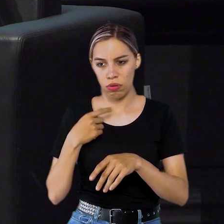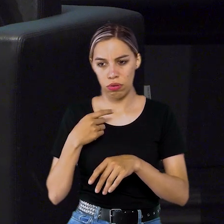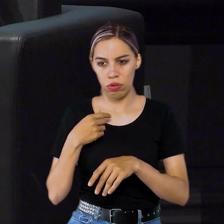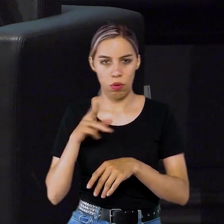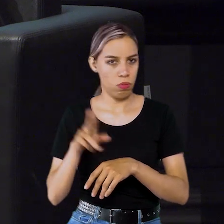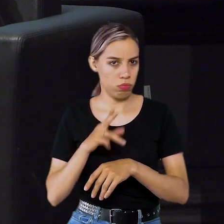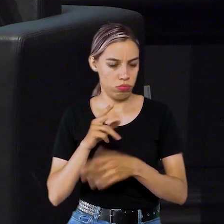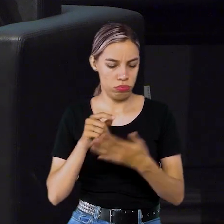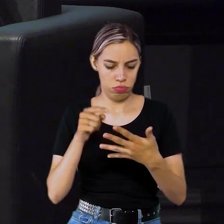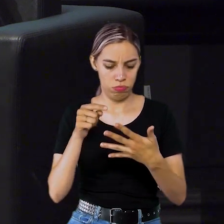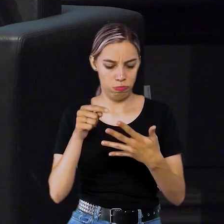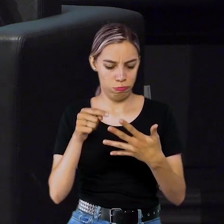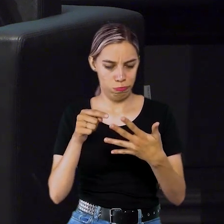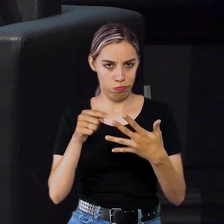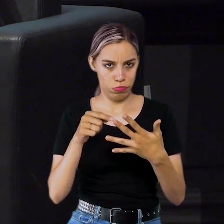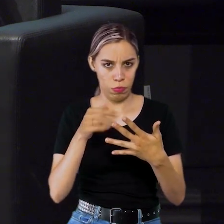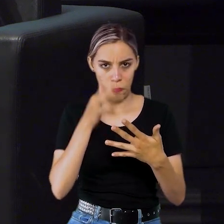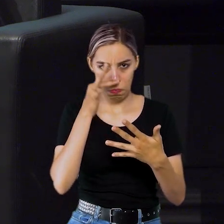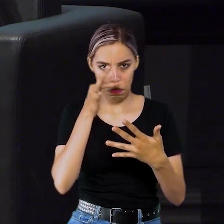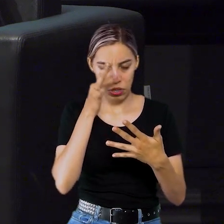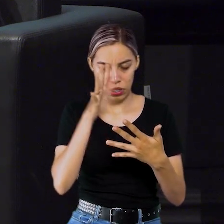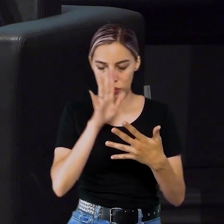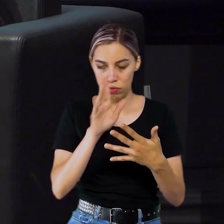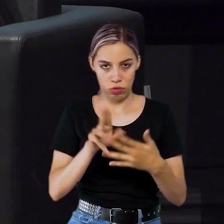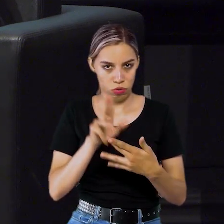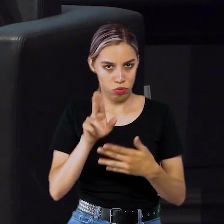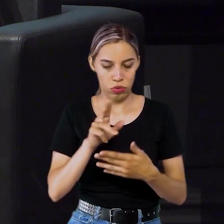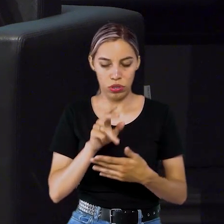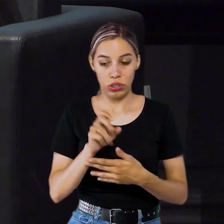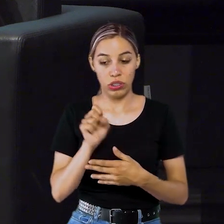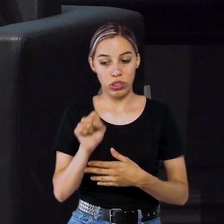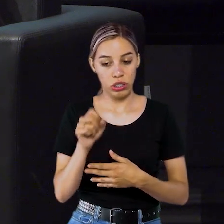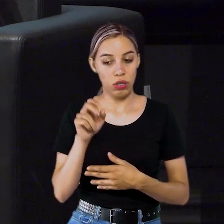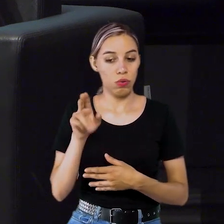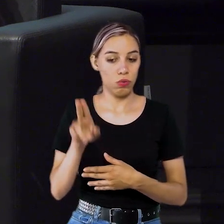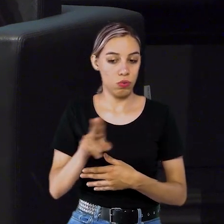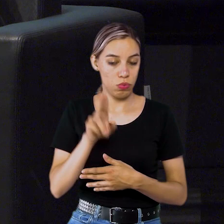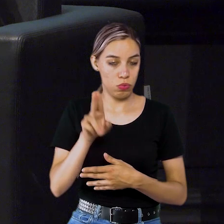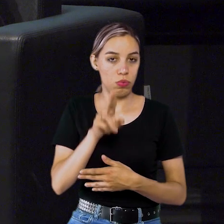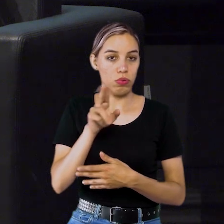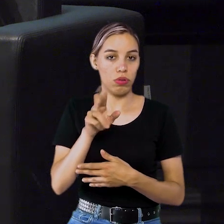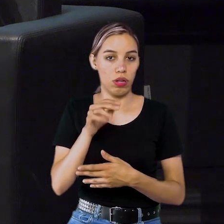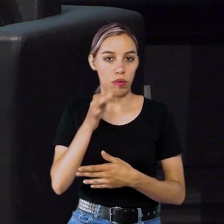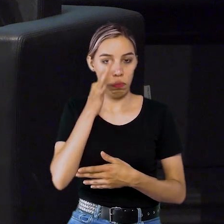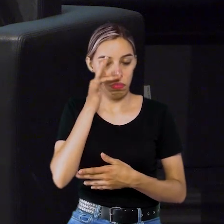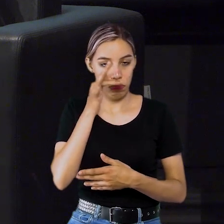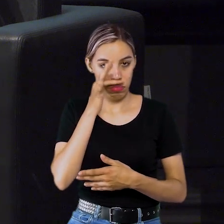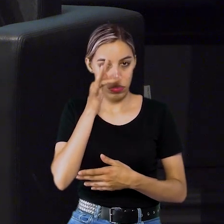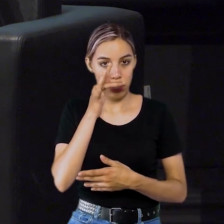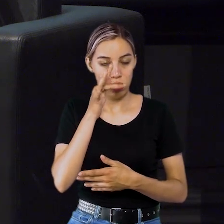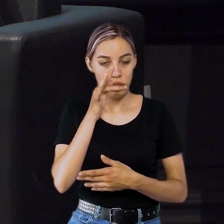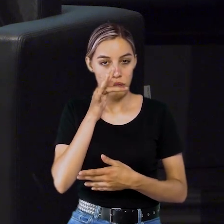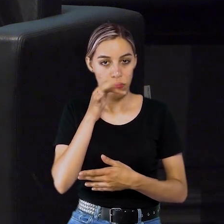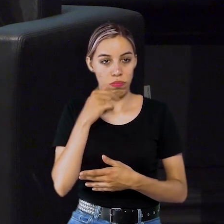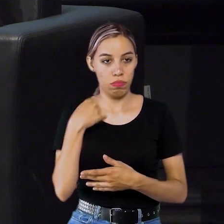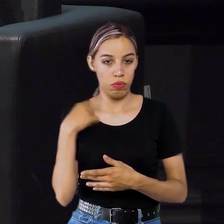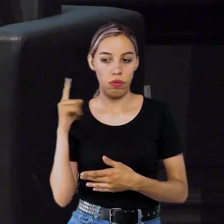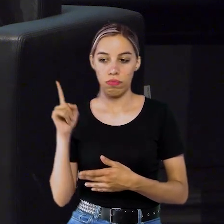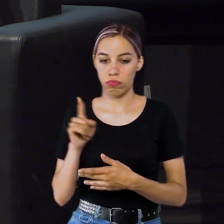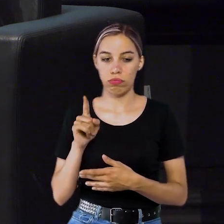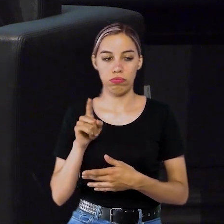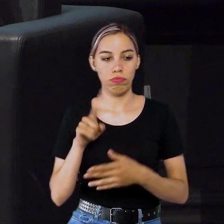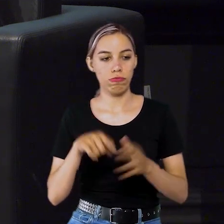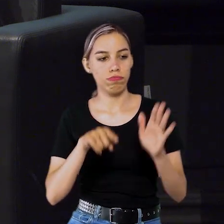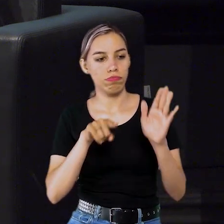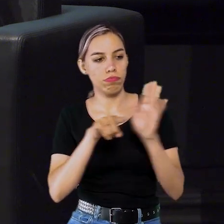ayahuasca, né? Então, se eu for fazer qualquer tipo de tratamento nesse sentido, eu vou com quem